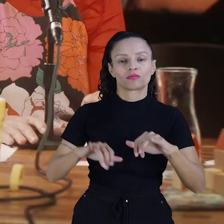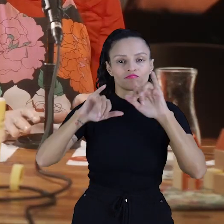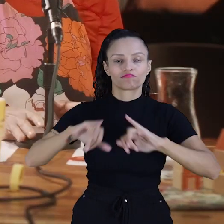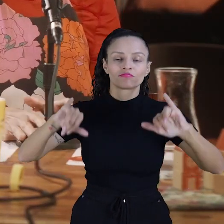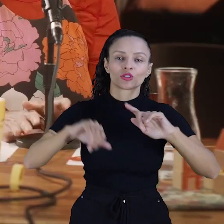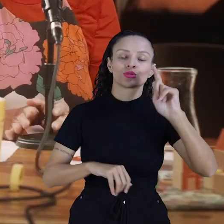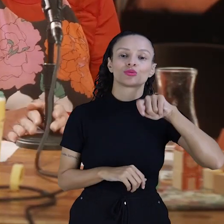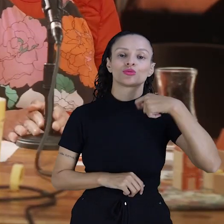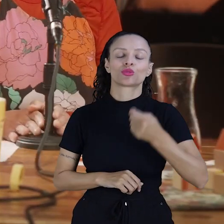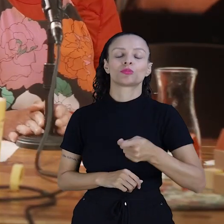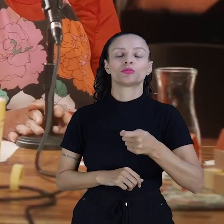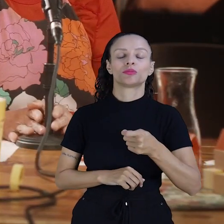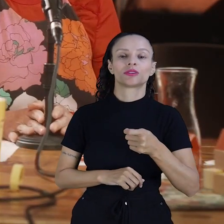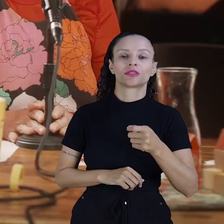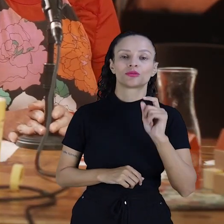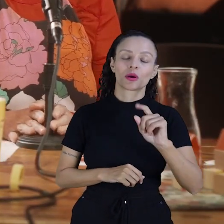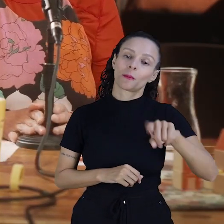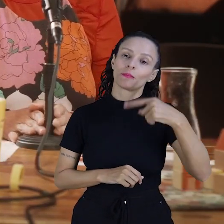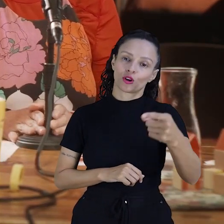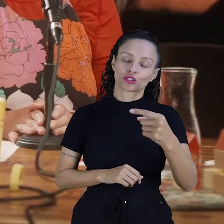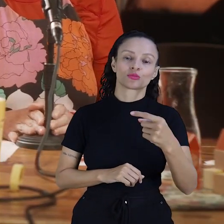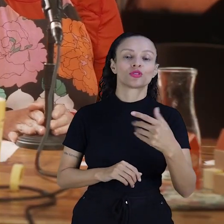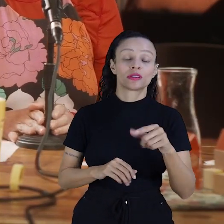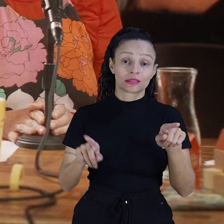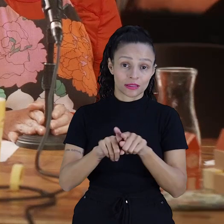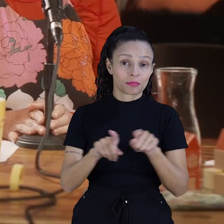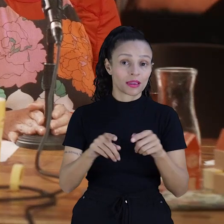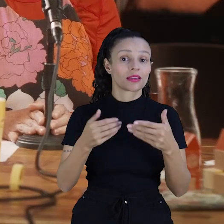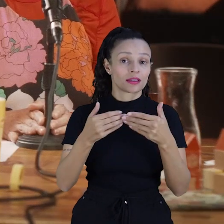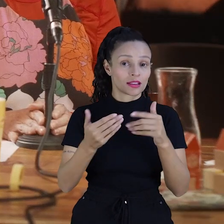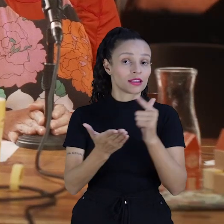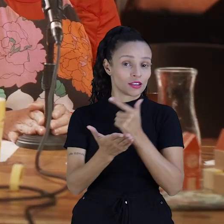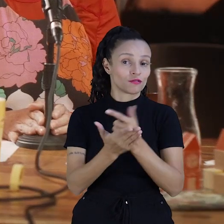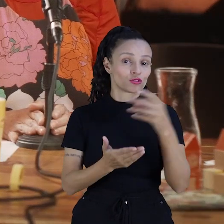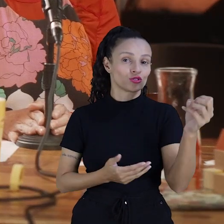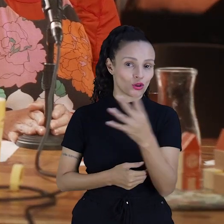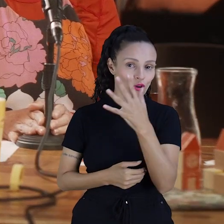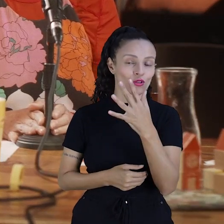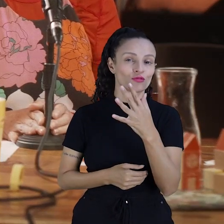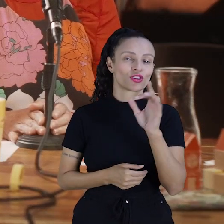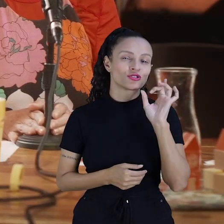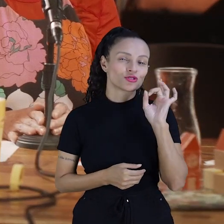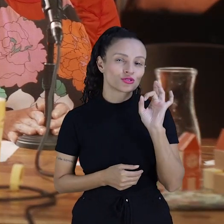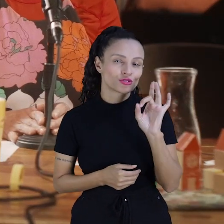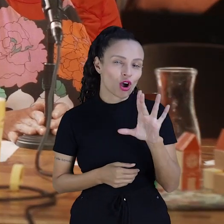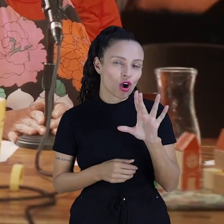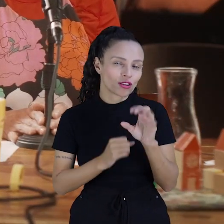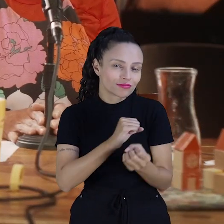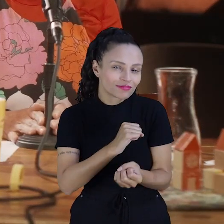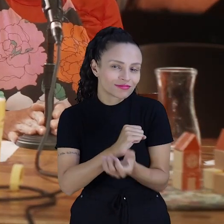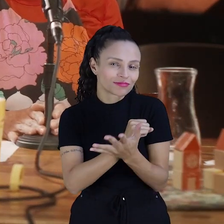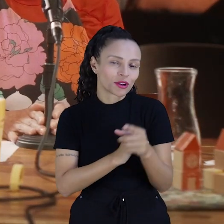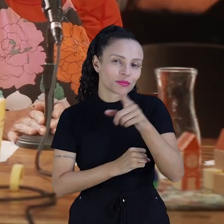saberão sobre os próximos capítulos. E tem um livro novo pintando, que eu vou deixar aqui só...